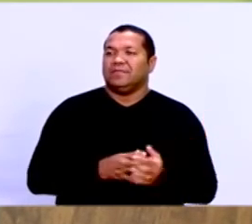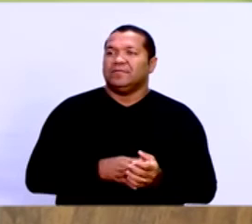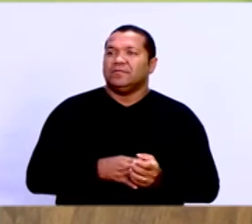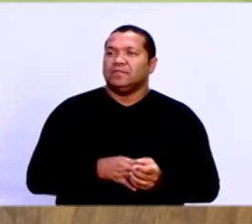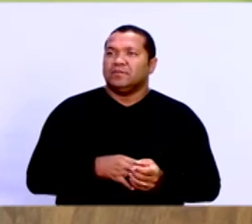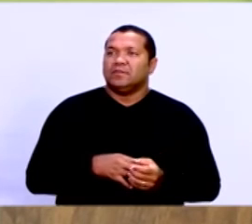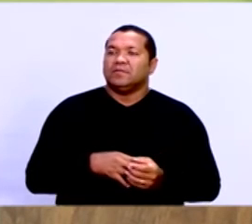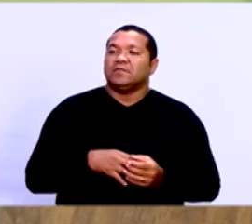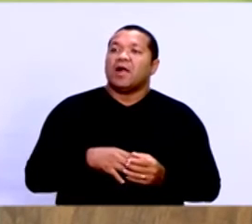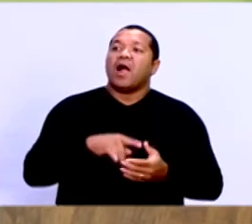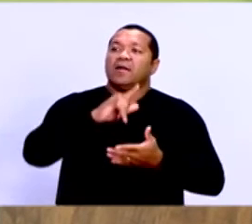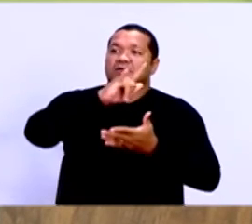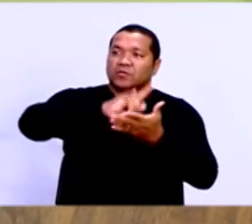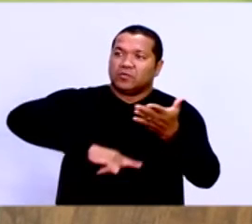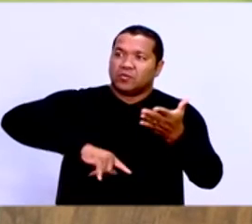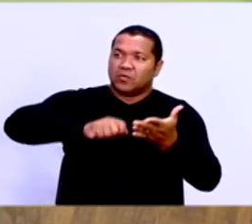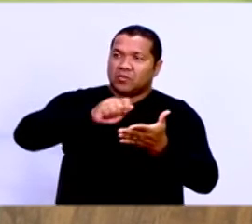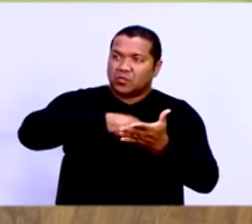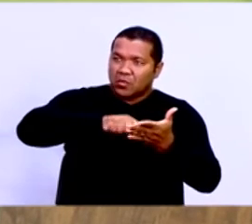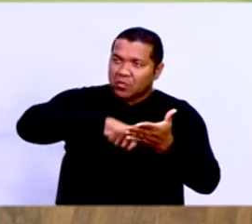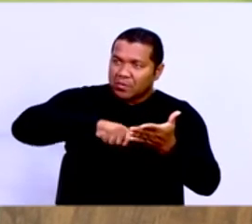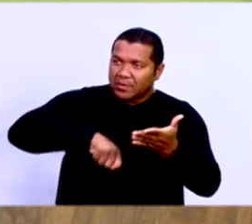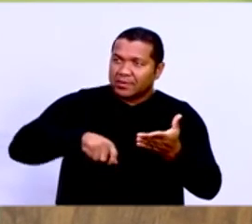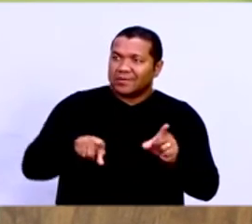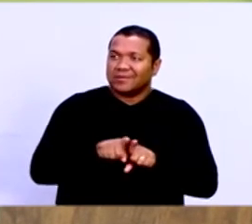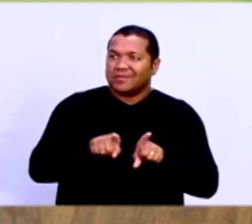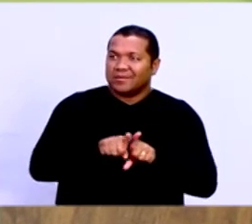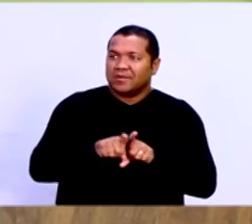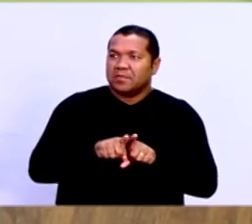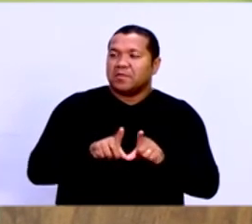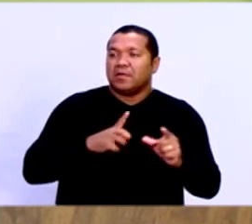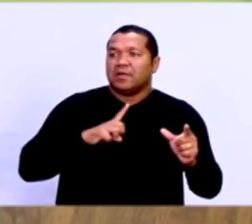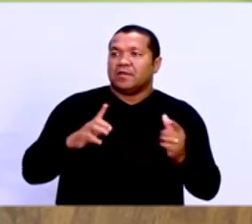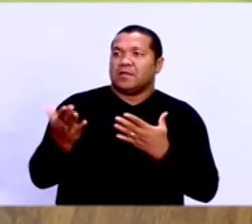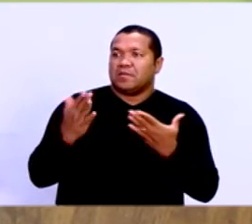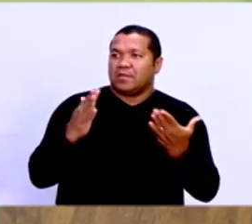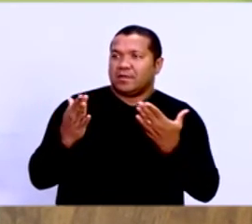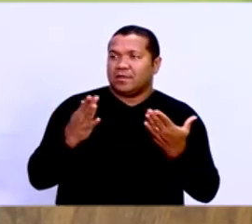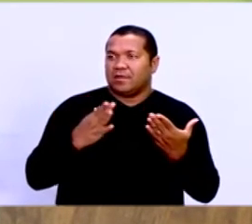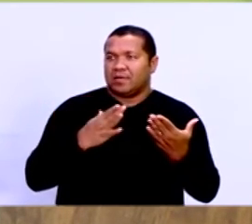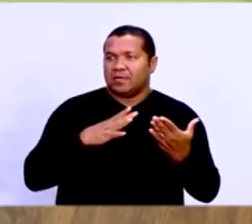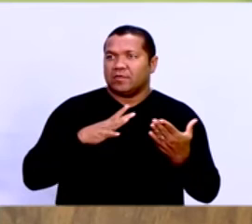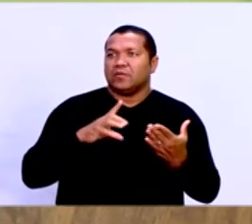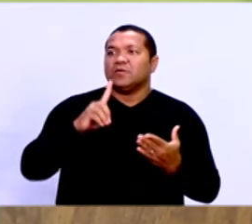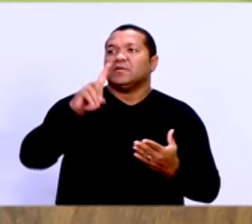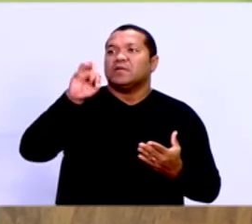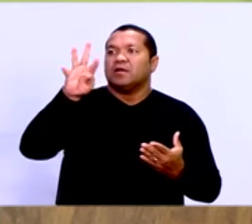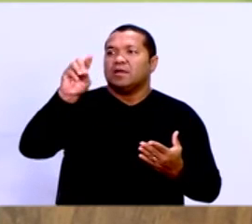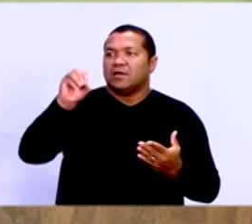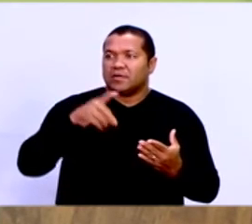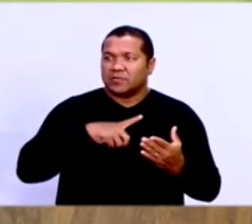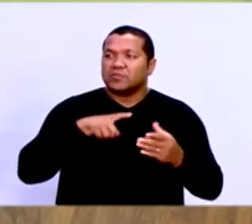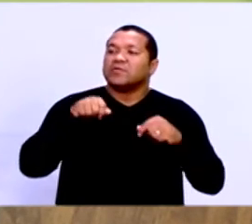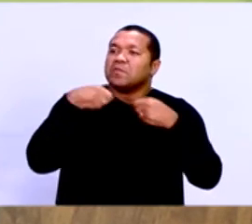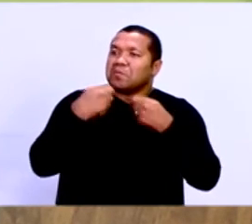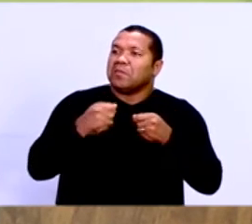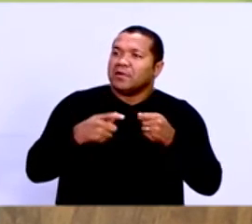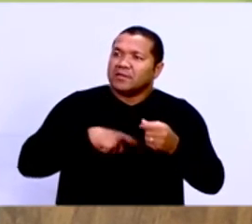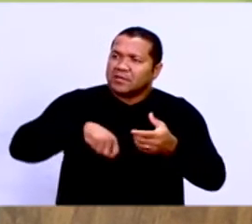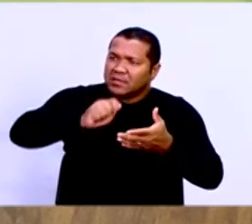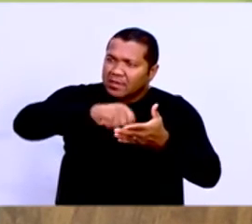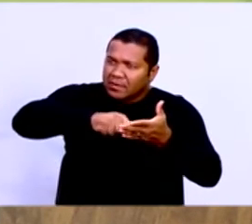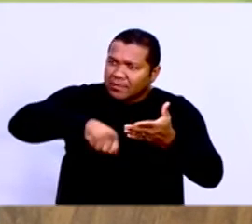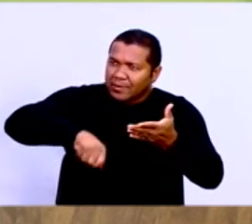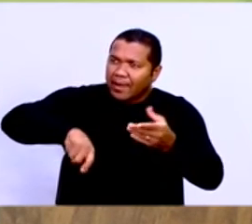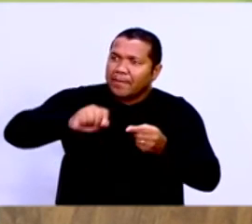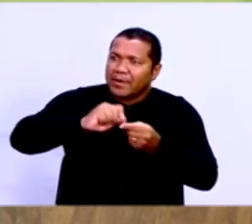documentação também dependendo do que você dos dados que você vai precisar por esse sistema a parte de documentação também